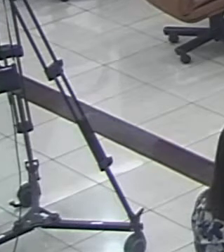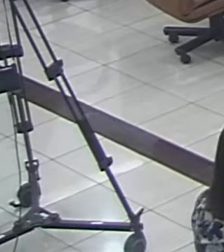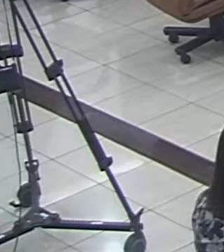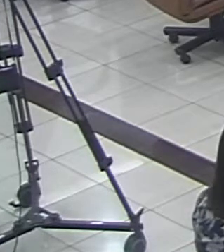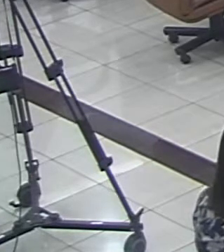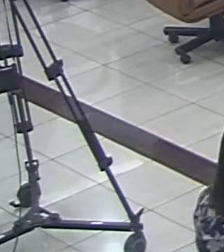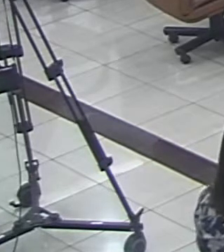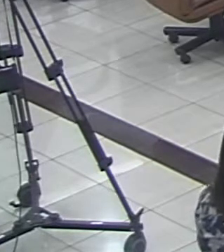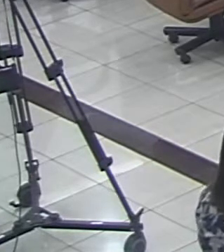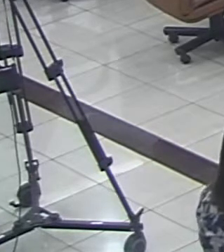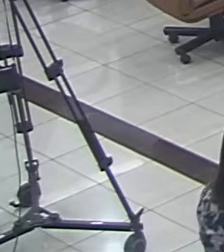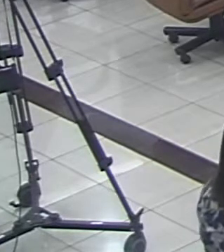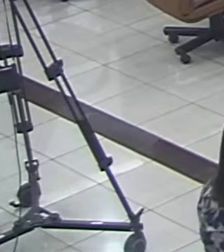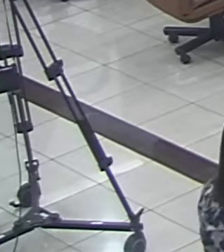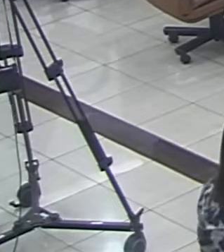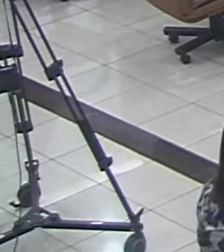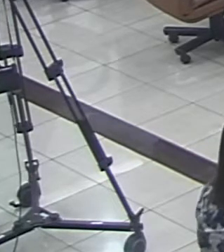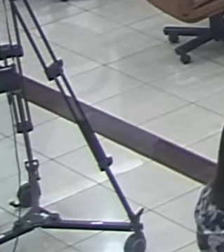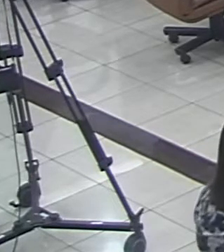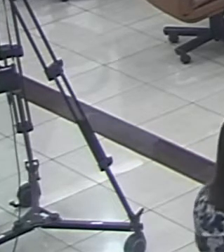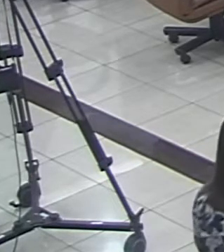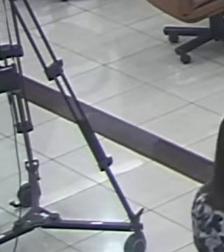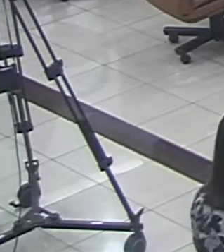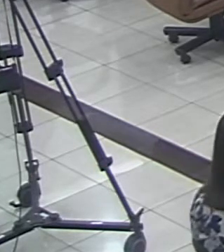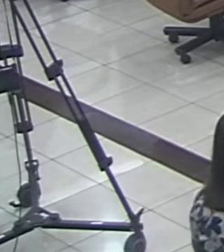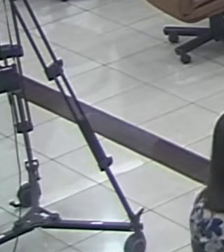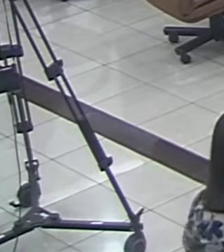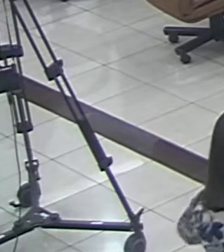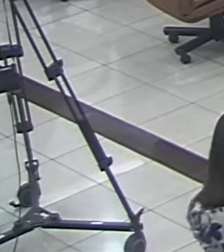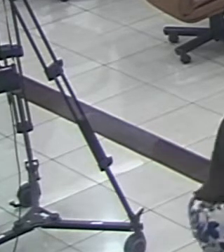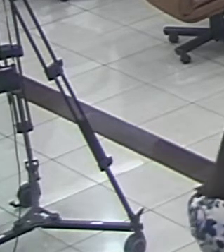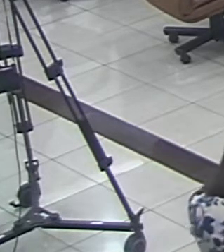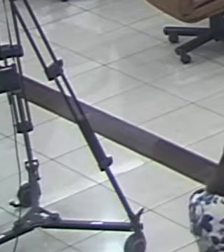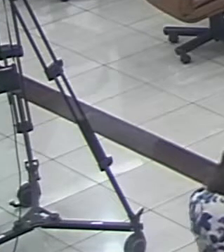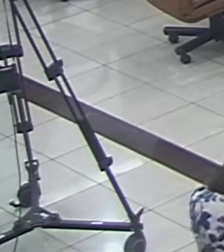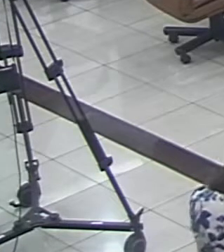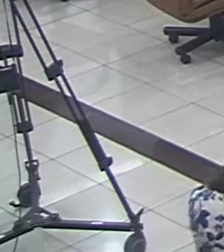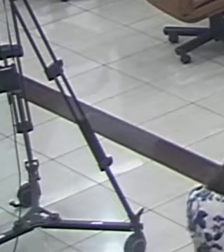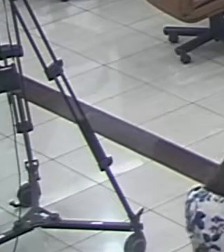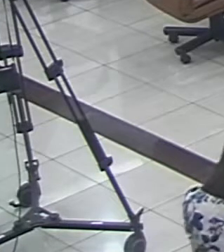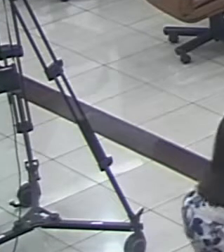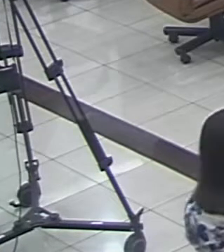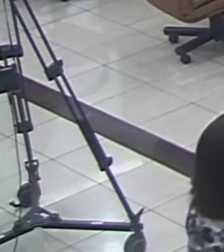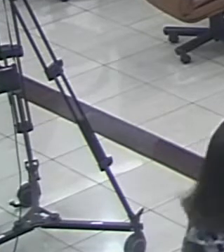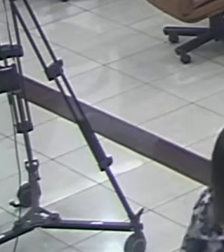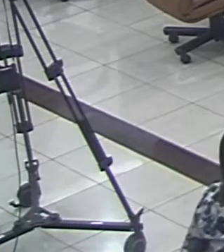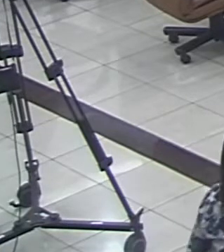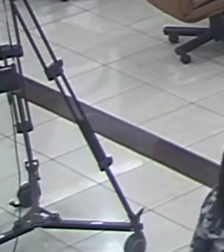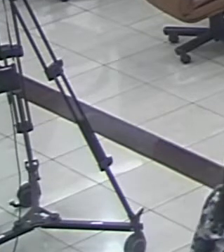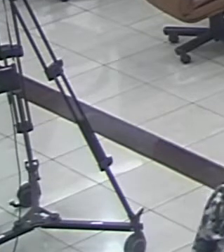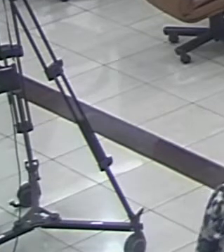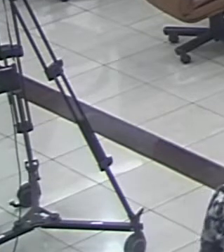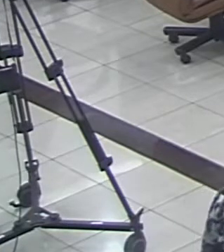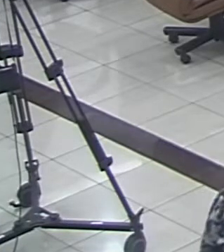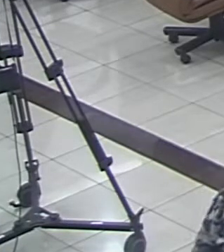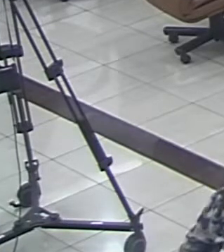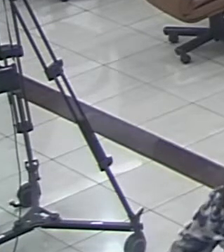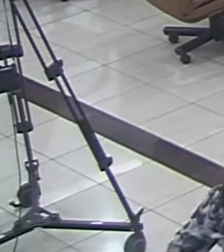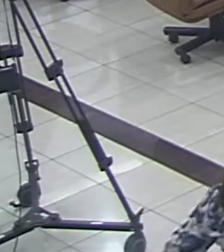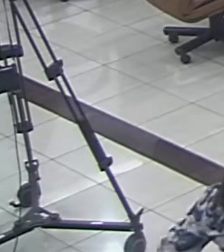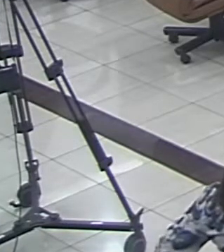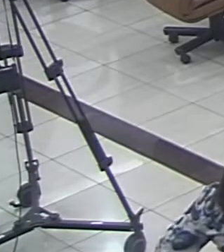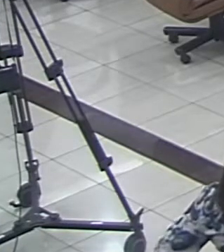direcione e nos Gui em todas as ações decisões pertinentes à